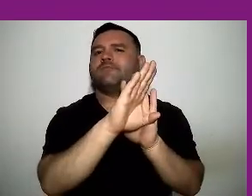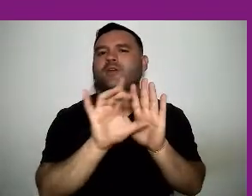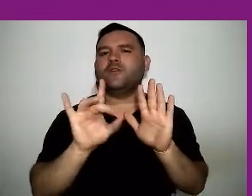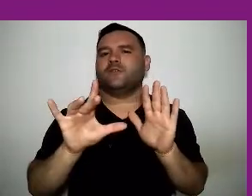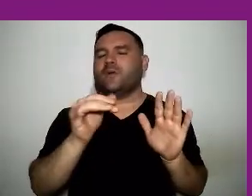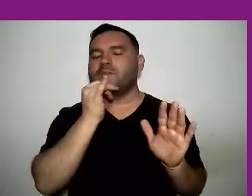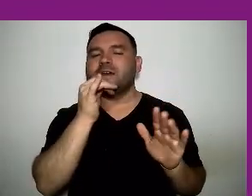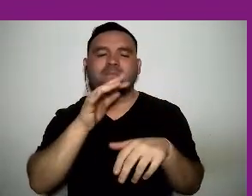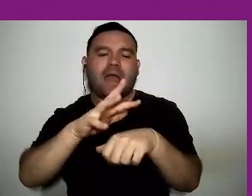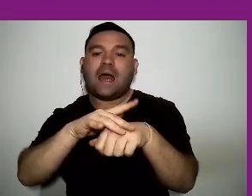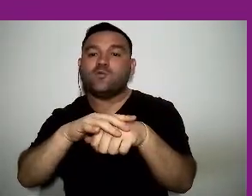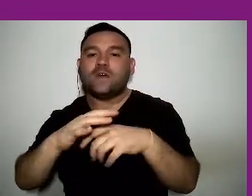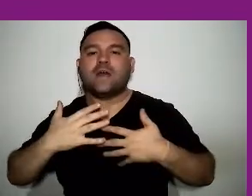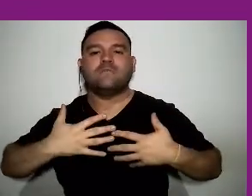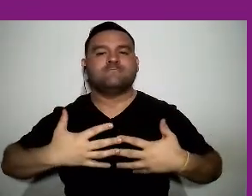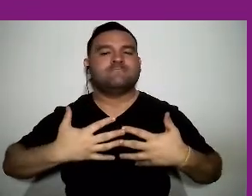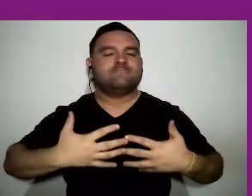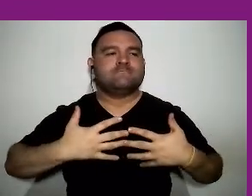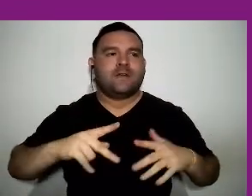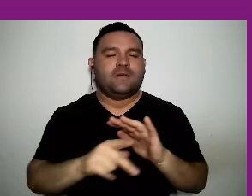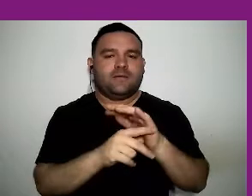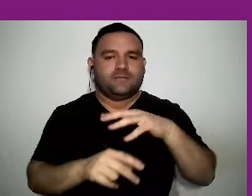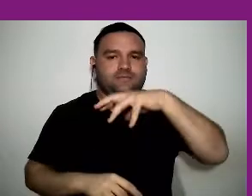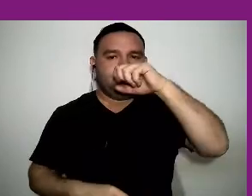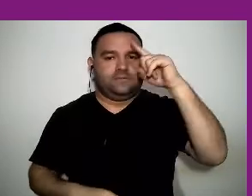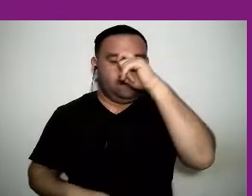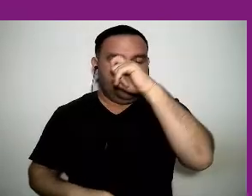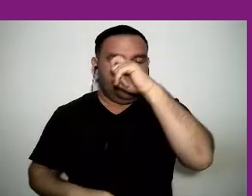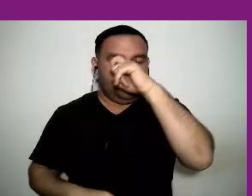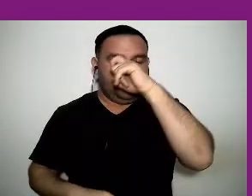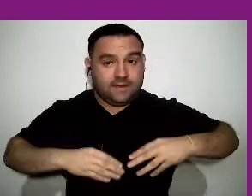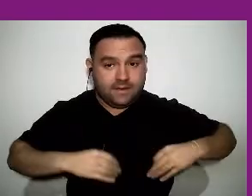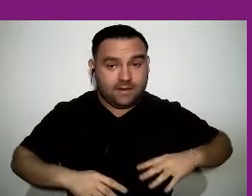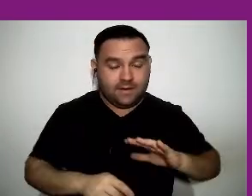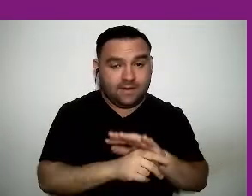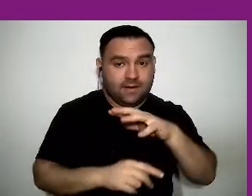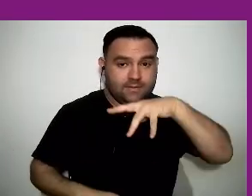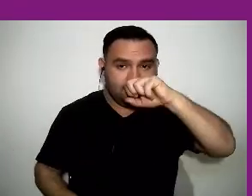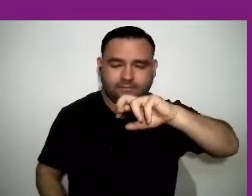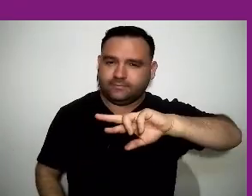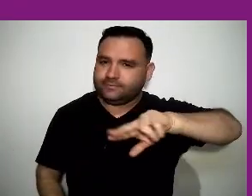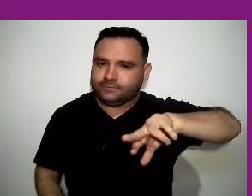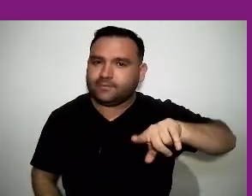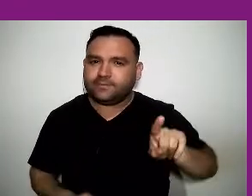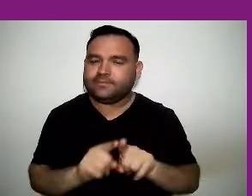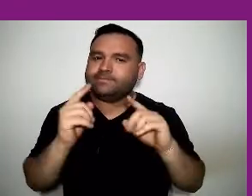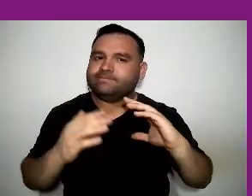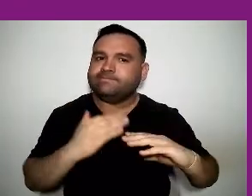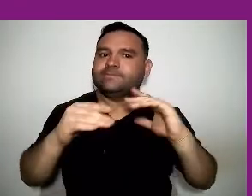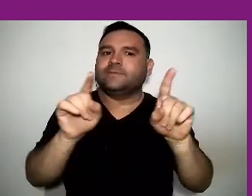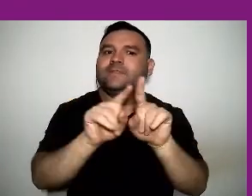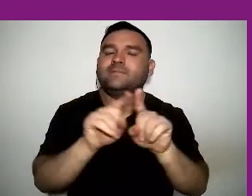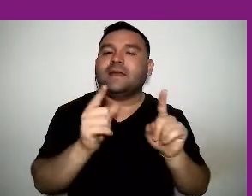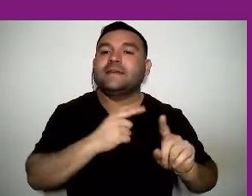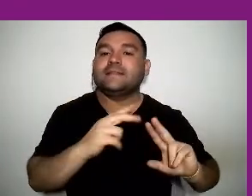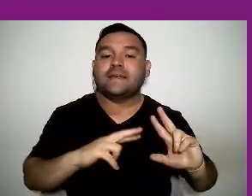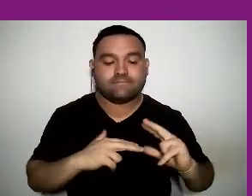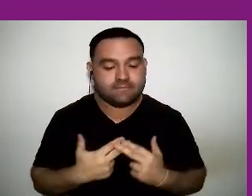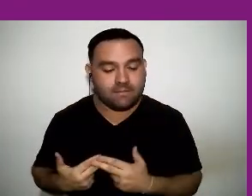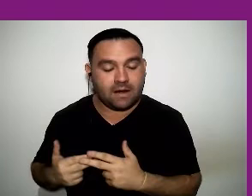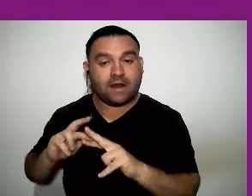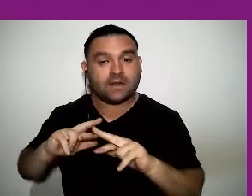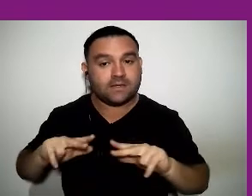com uma doença respiratória, com sequelas respiratórias. Ela evoluiu com sequelas